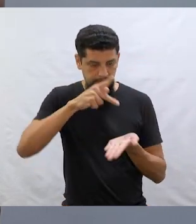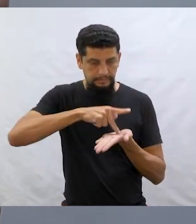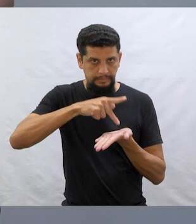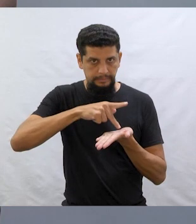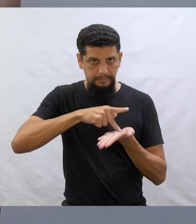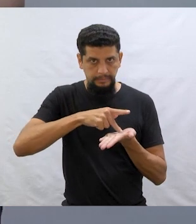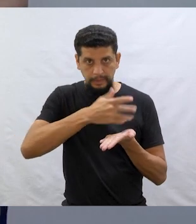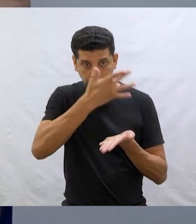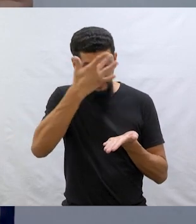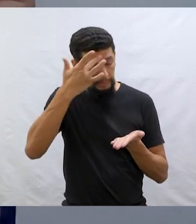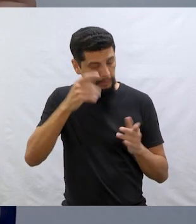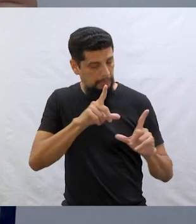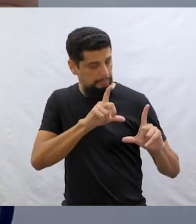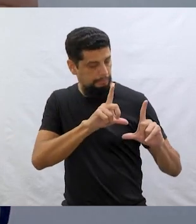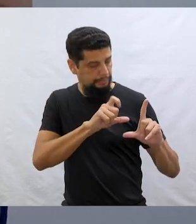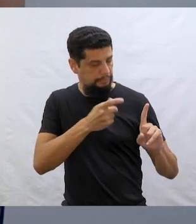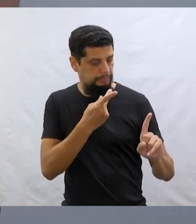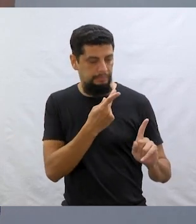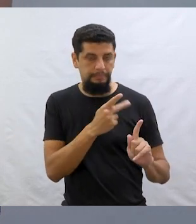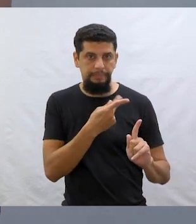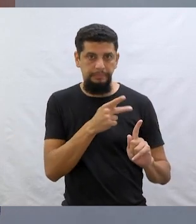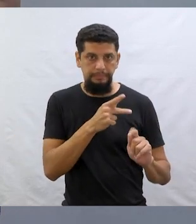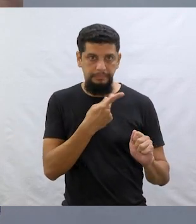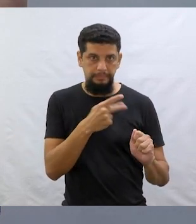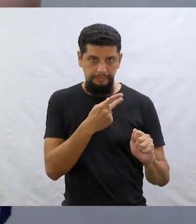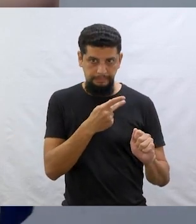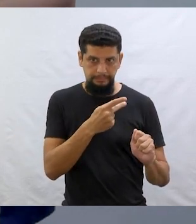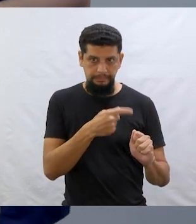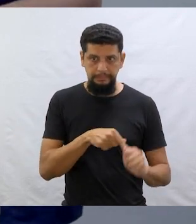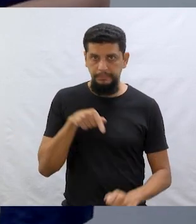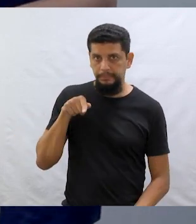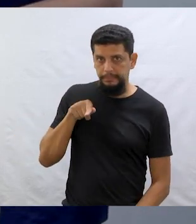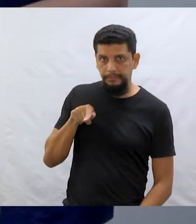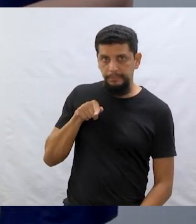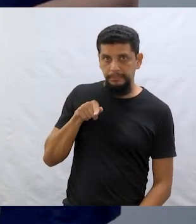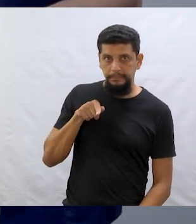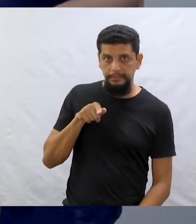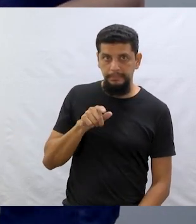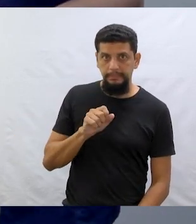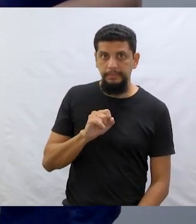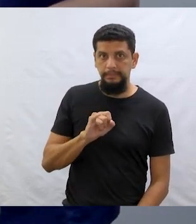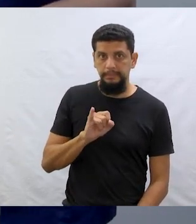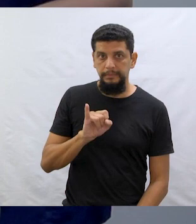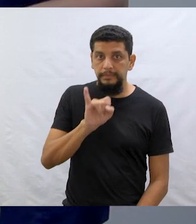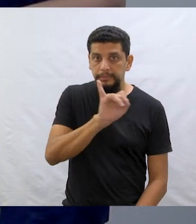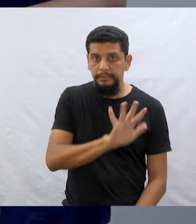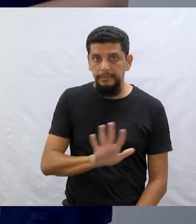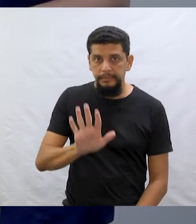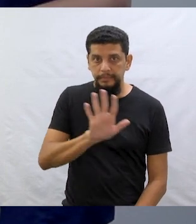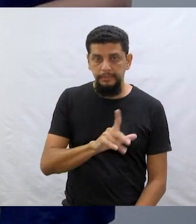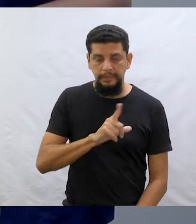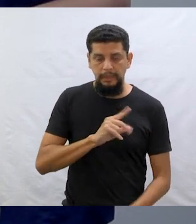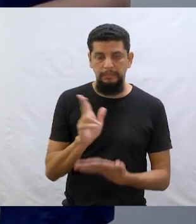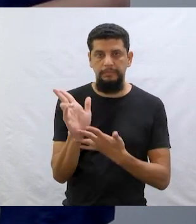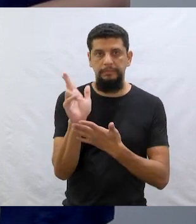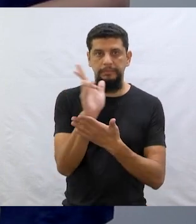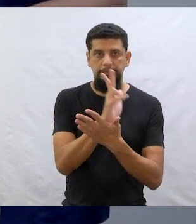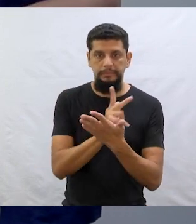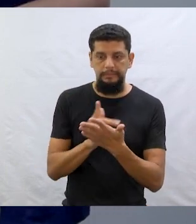foto, alguém foi lá e tirou a foto. E aqui nós temos o desenho do